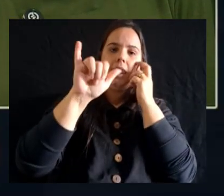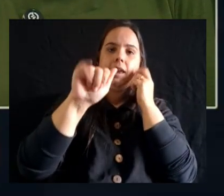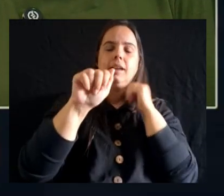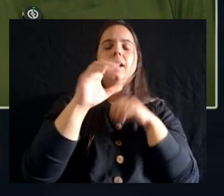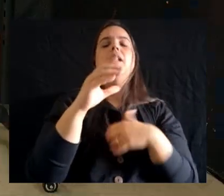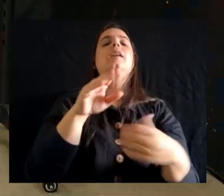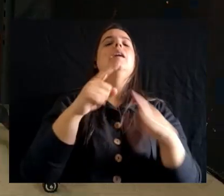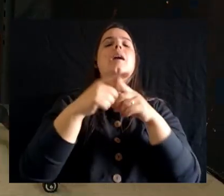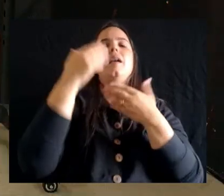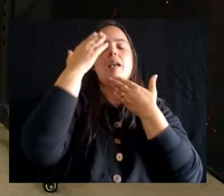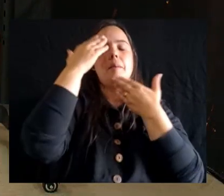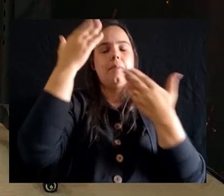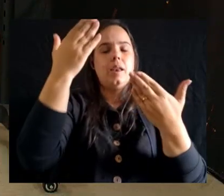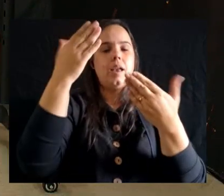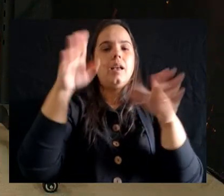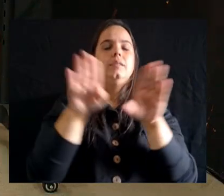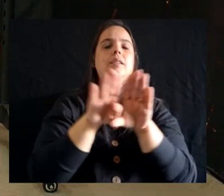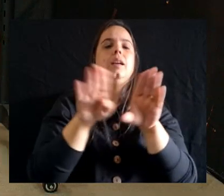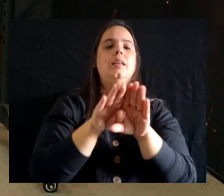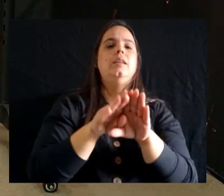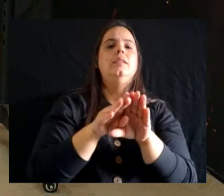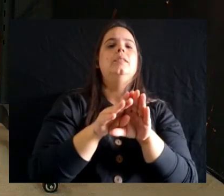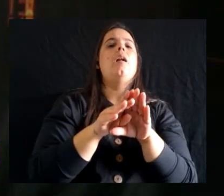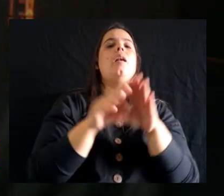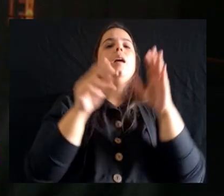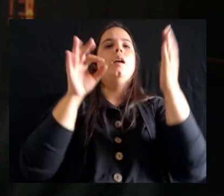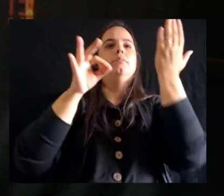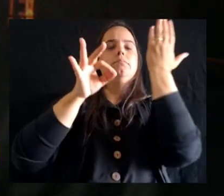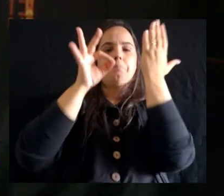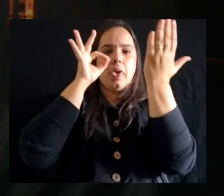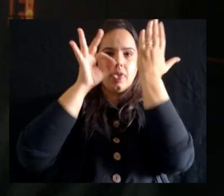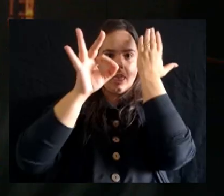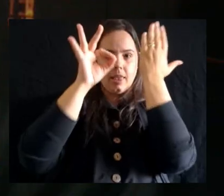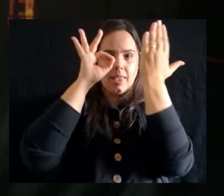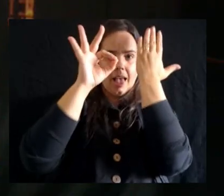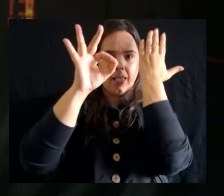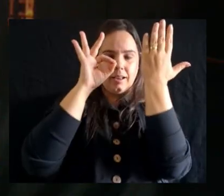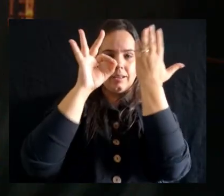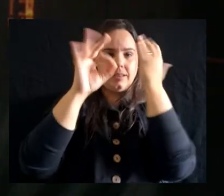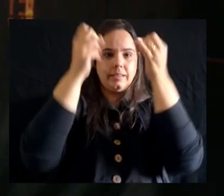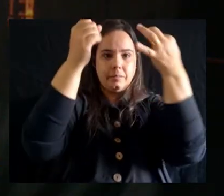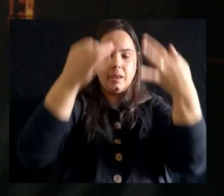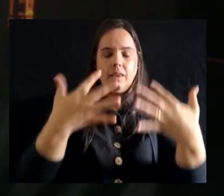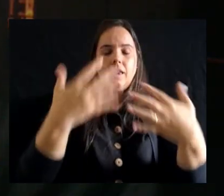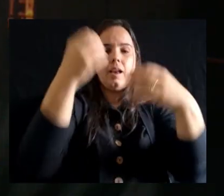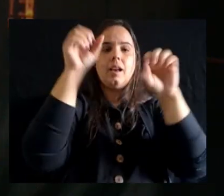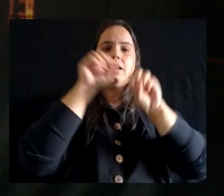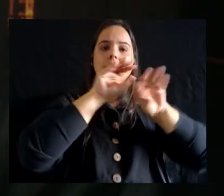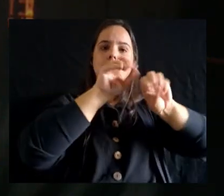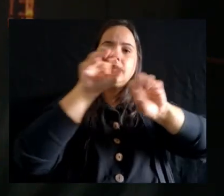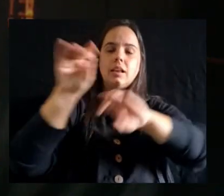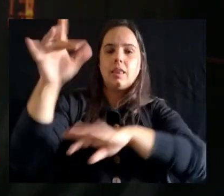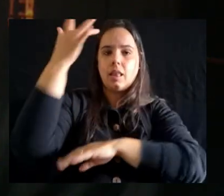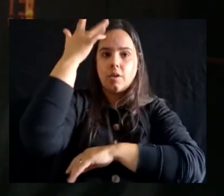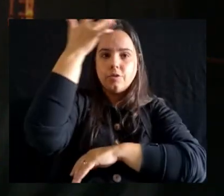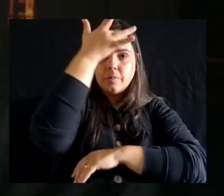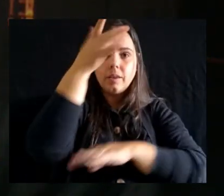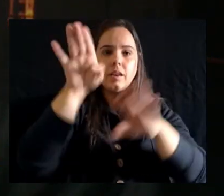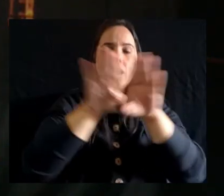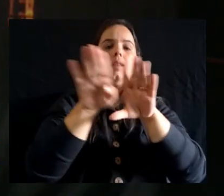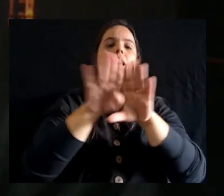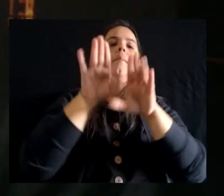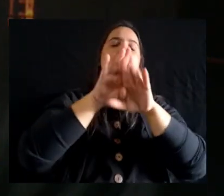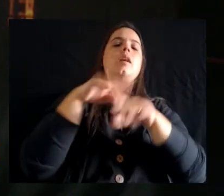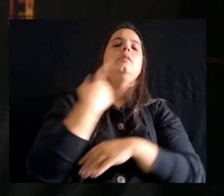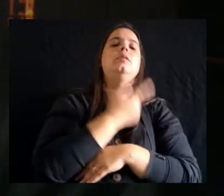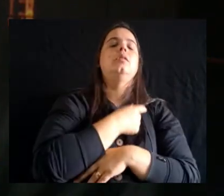agradece também a nossa psicanalista nos orientando referente à nossa saúde mental mediante a pressão dos aplicativos e